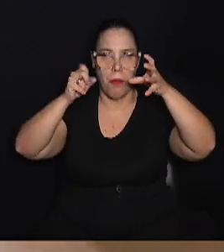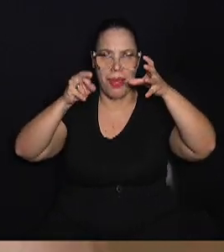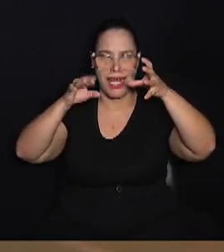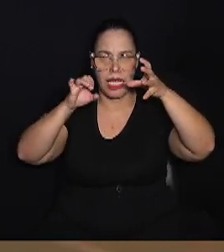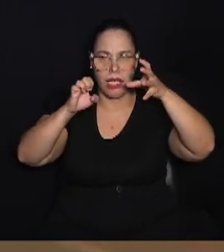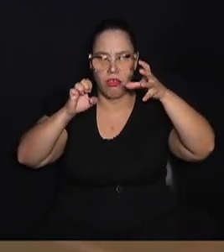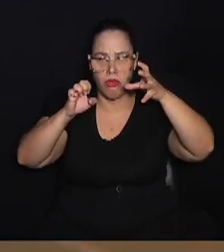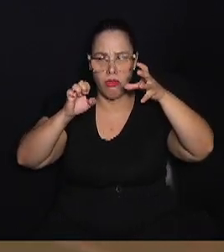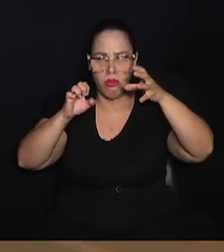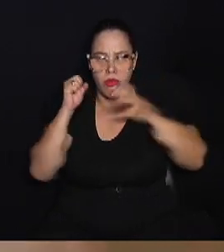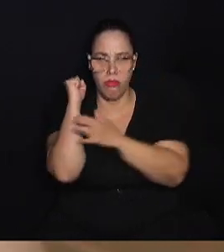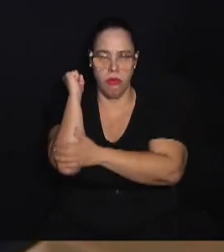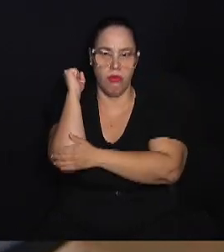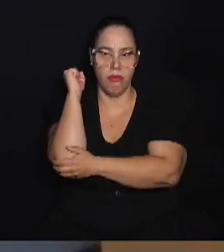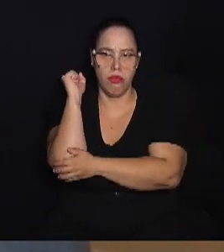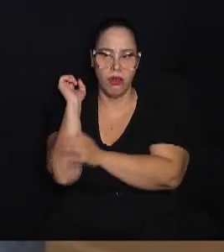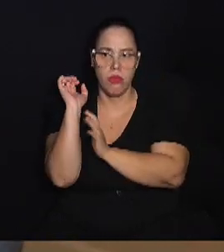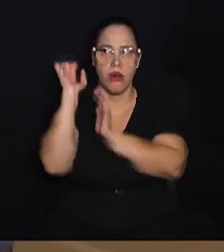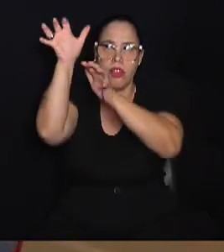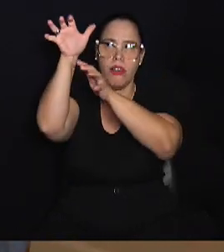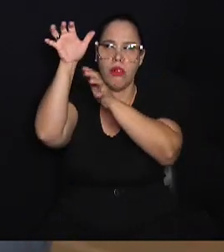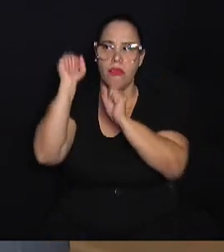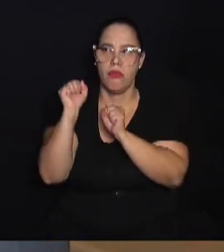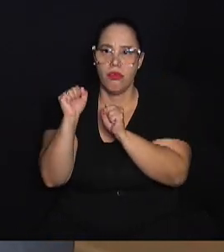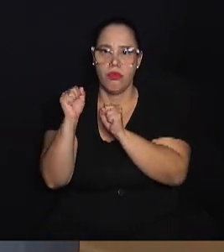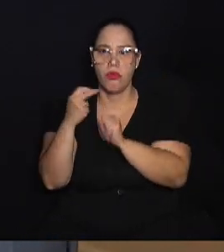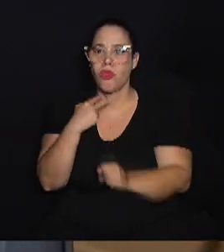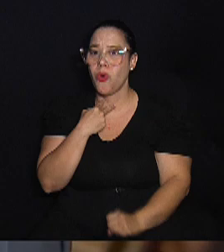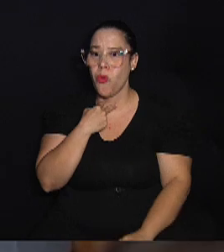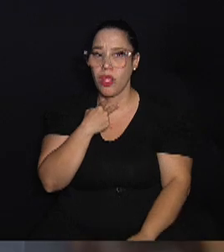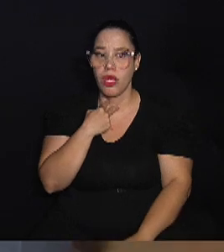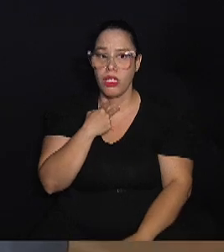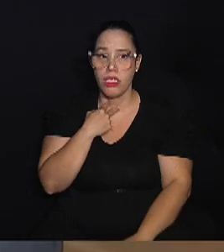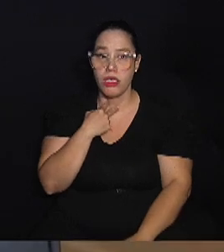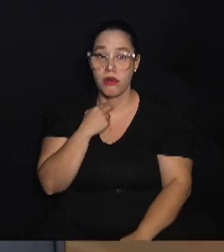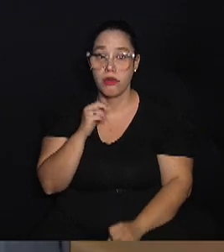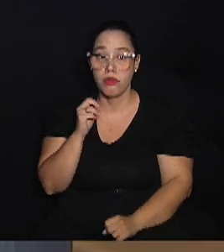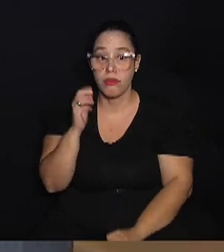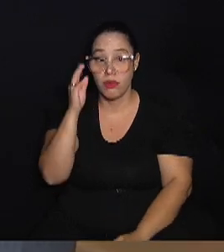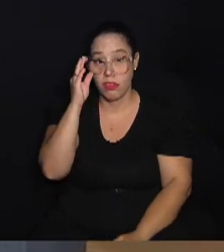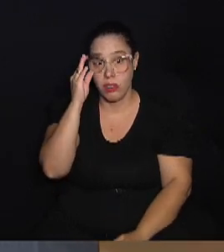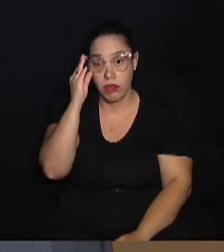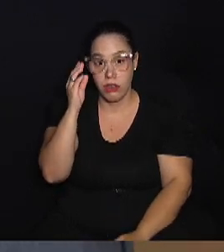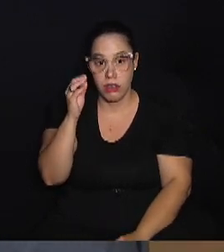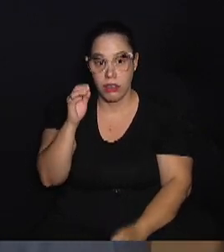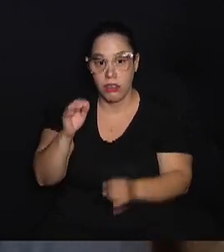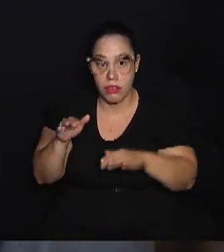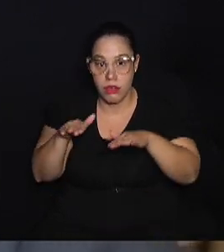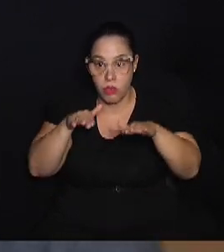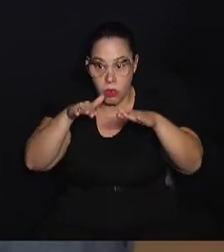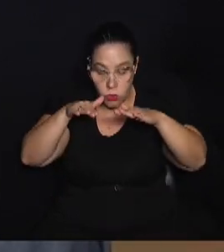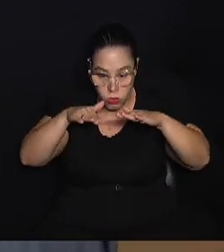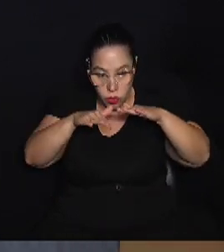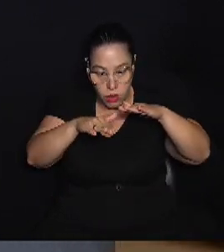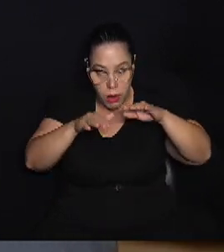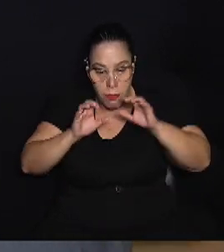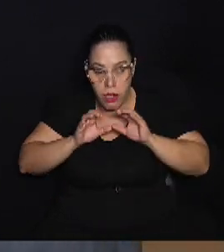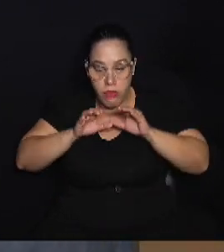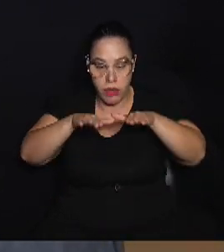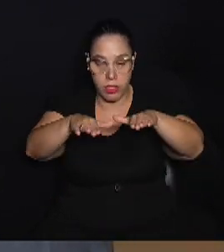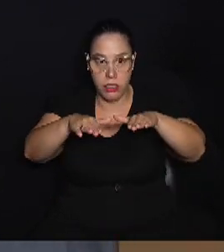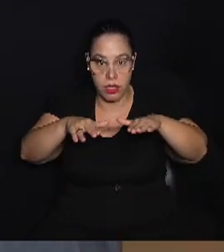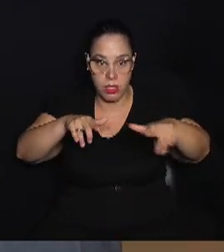Ou do cotovelo, jogar a bola para cima. Então, a galera que não consegue jogar a bola lá na tabela de basquete, o alvo é para frente entre